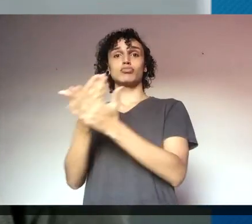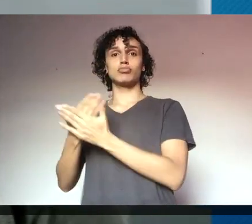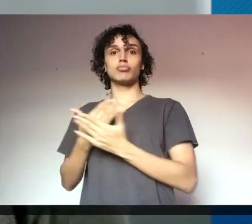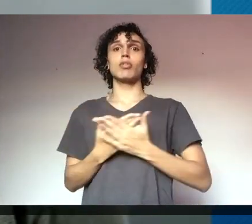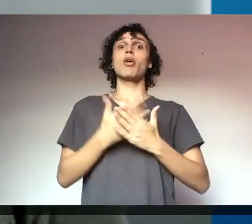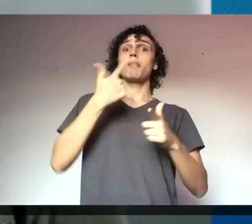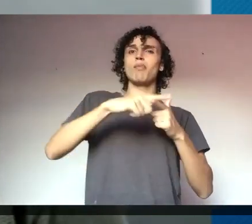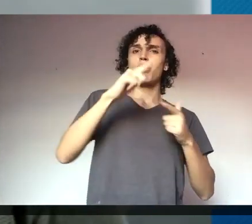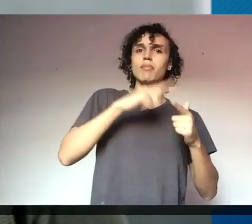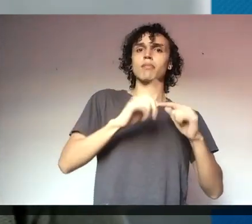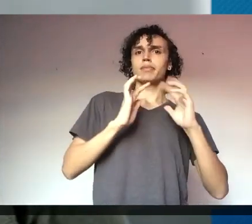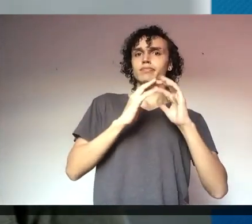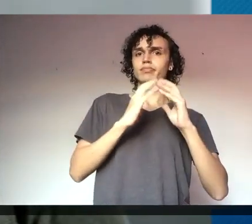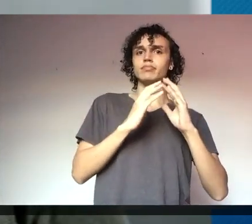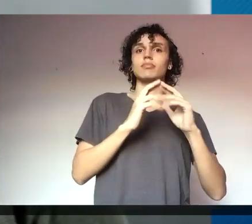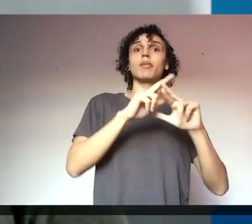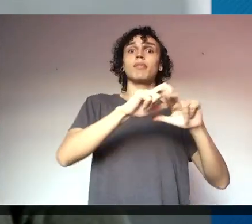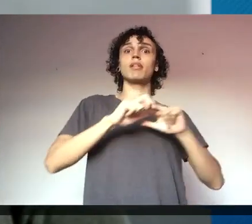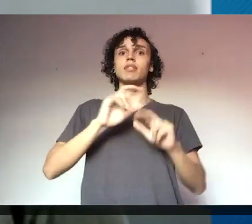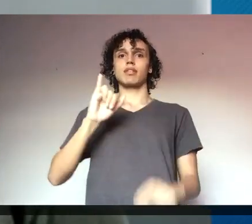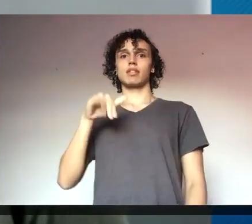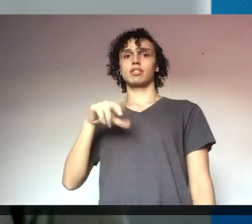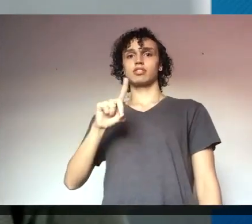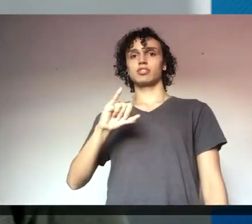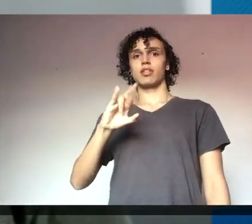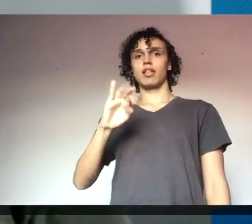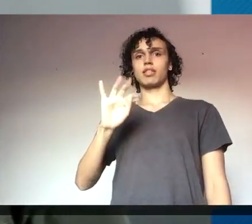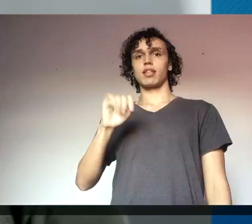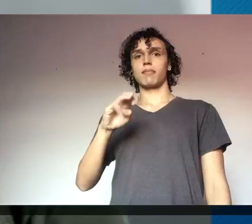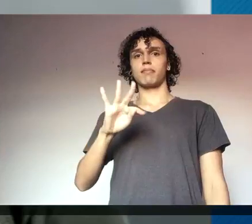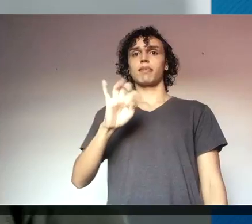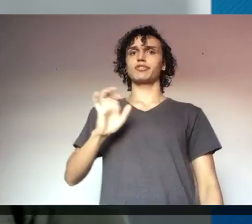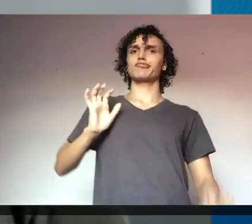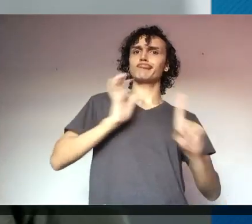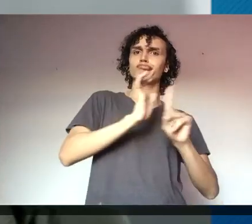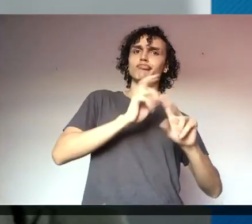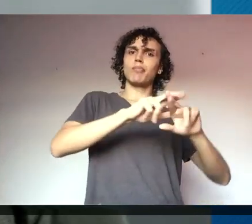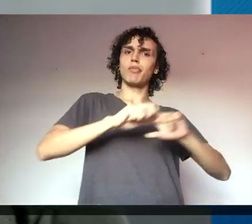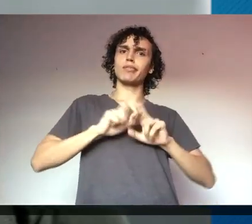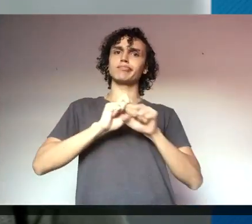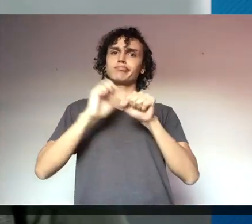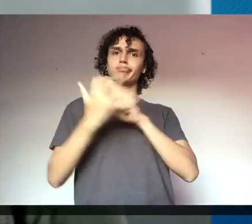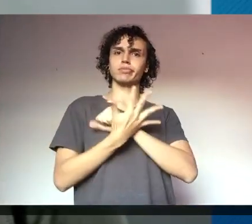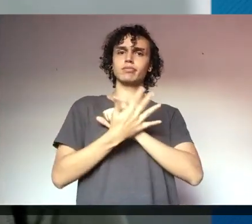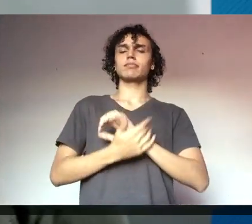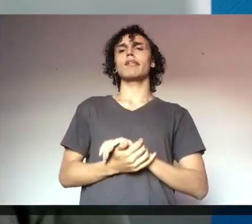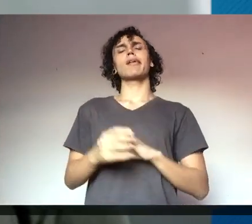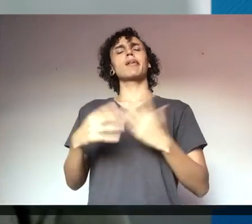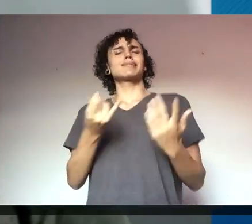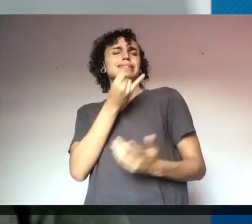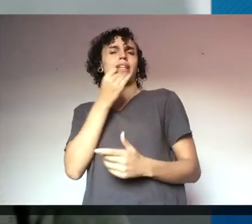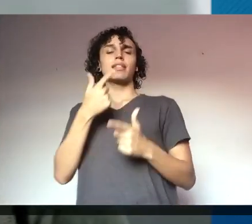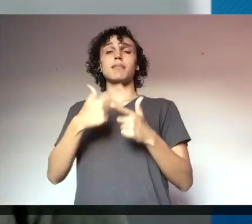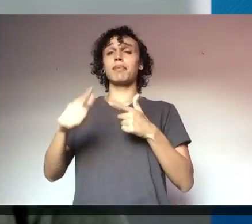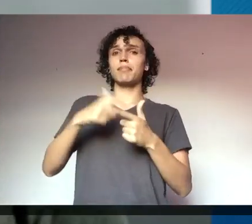manifestações neurológicas estavam sendo causadas indiretamente pela coronavirose. Então, a coronavirose causa